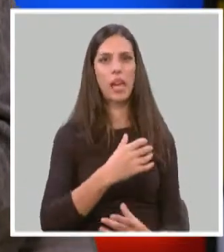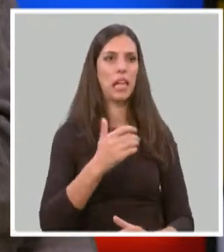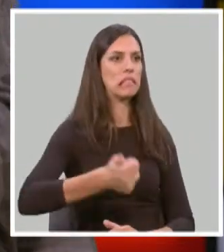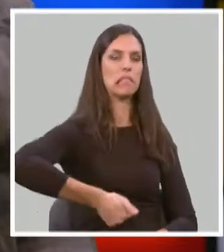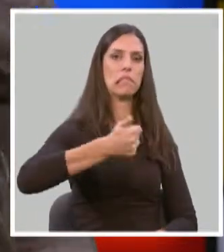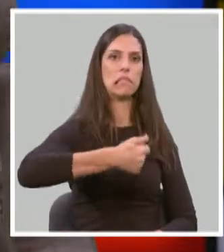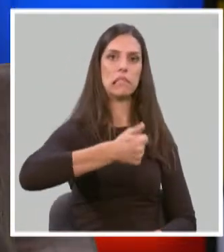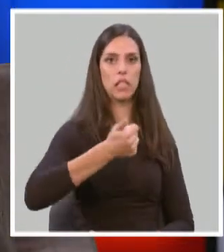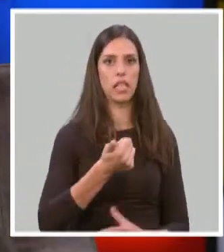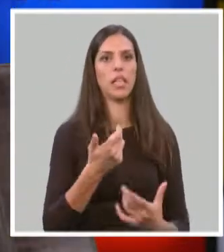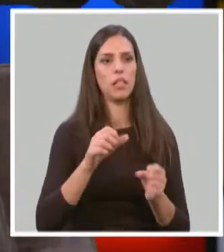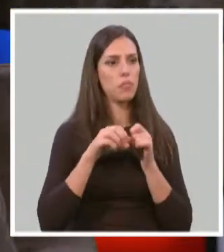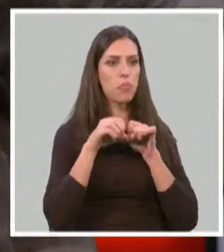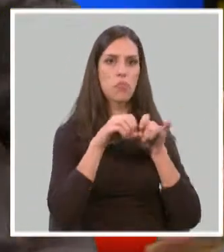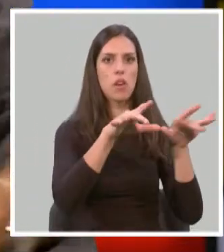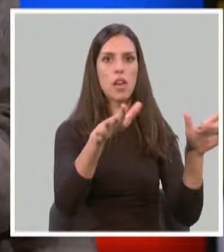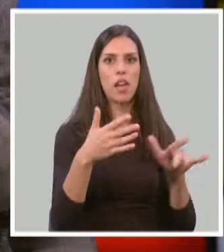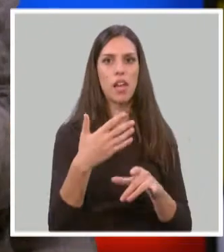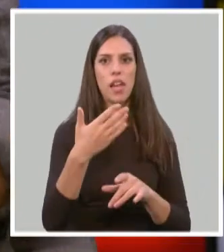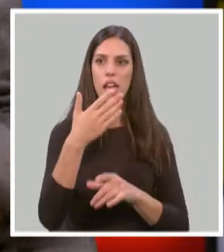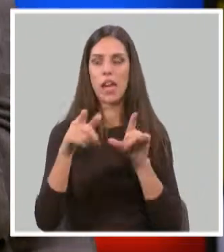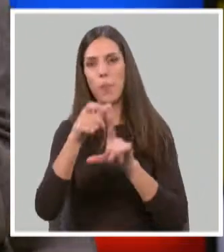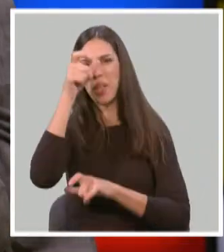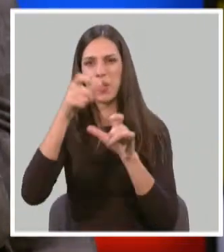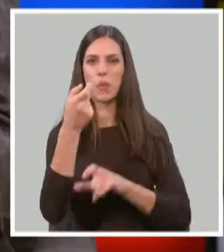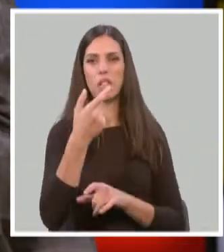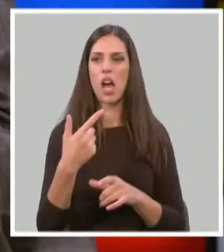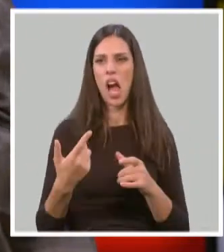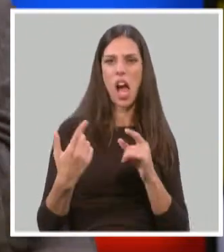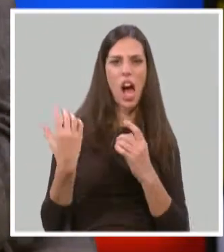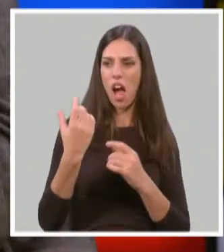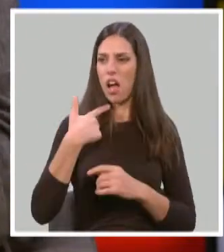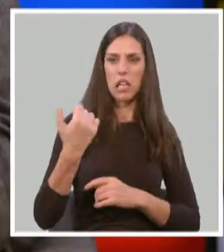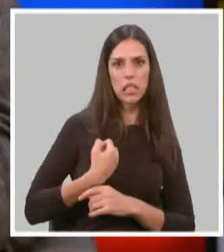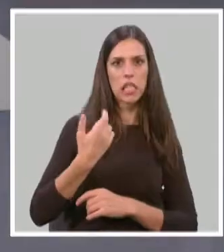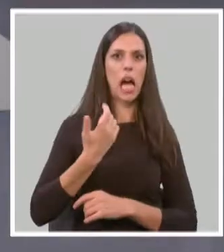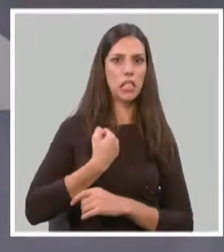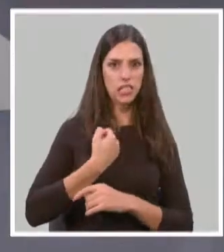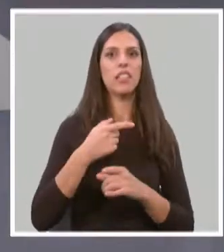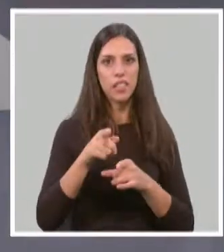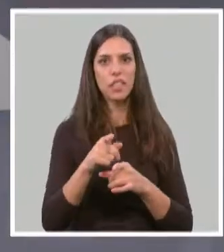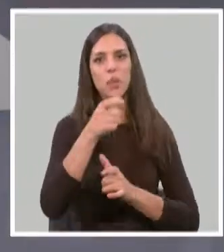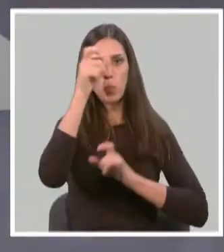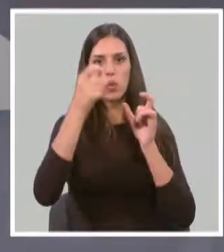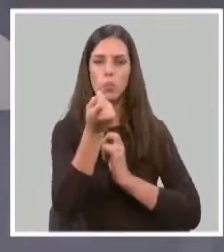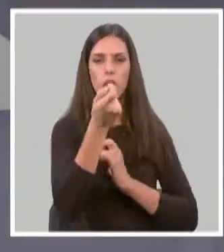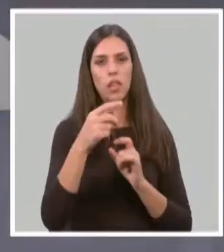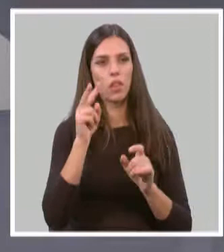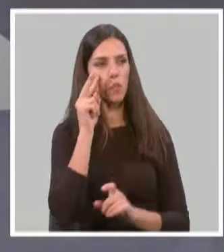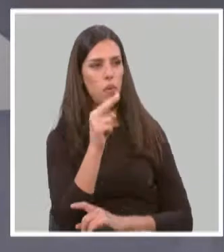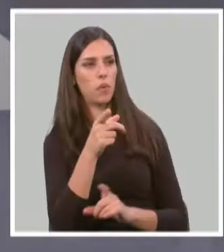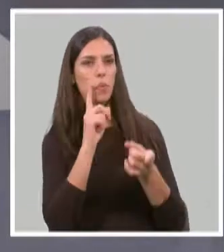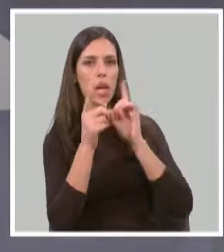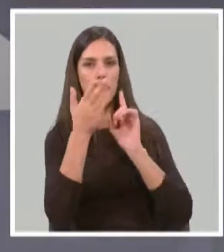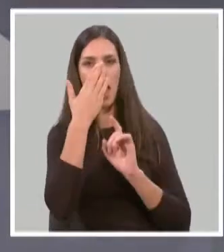domina, assistimos à disseminação do vírus das virgens ofendidas e então às vezes fica um bocadinho difícil, porque há pessoas que